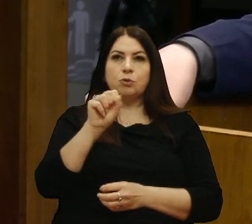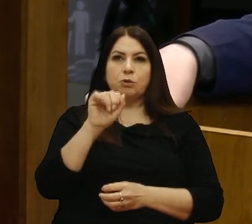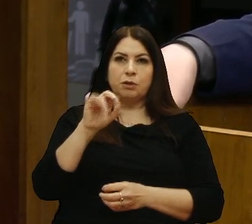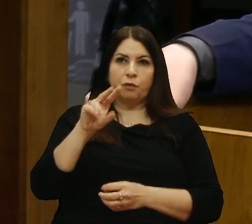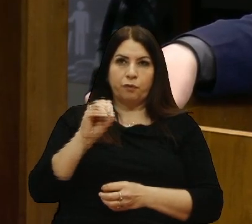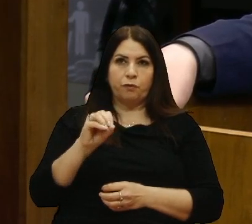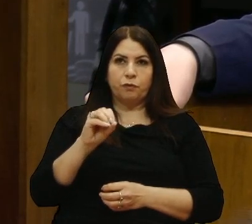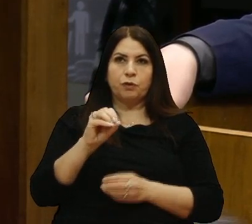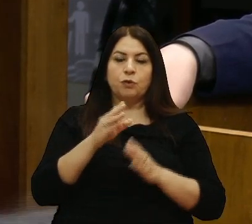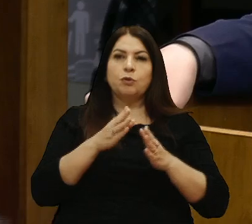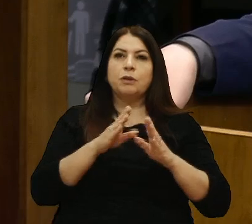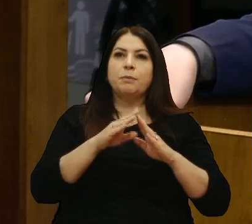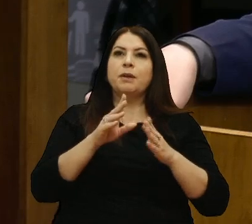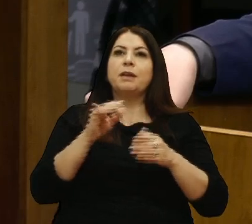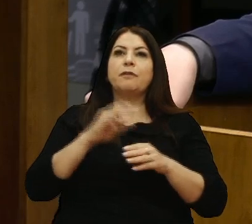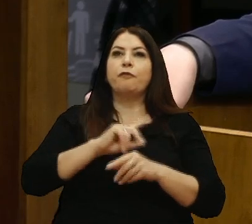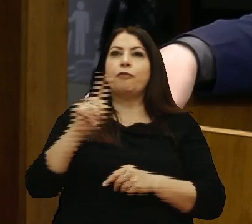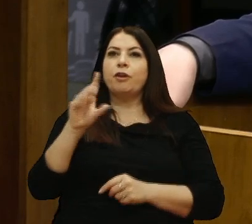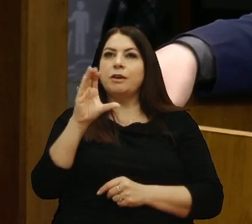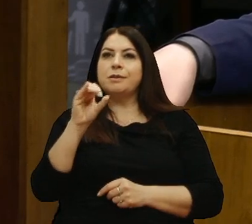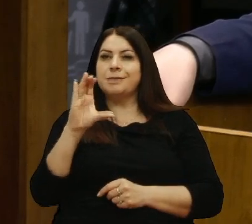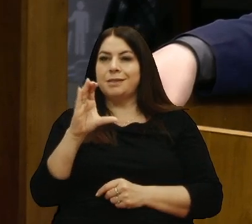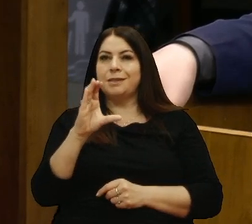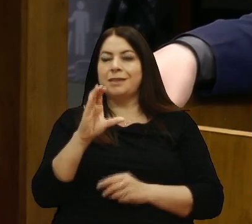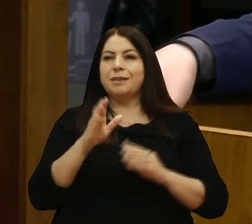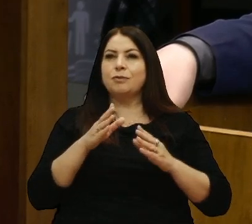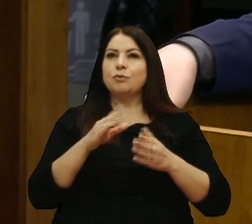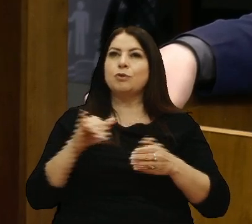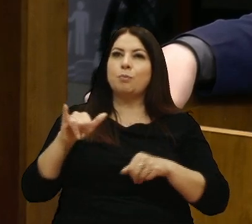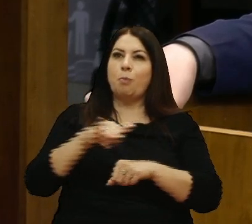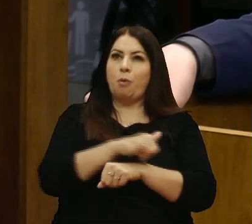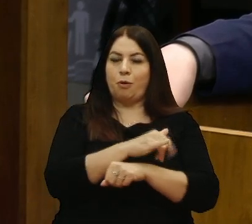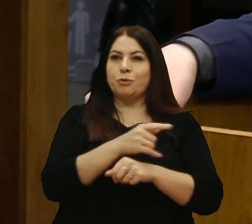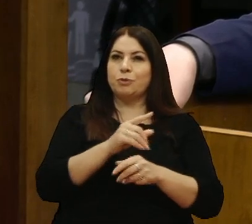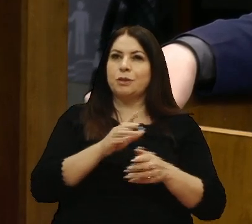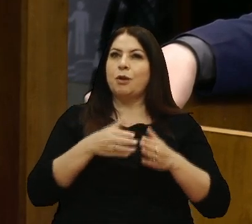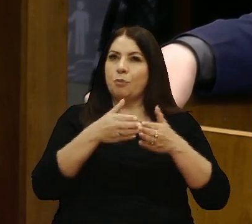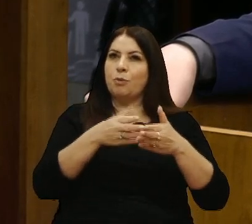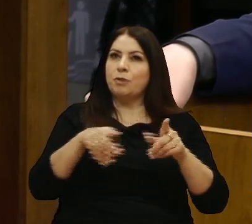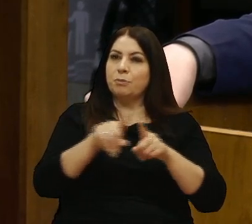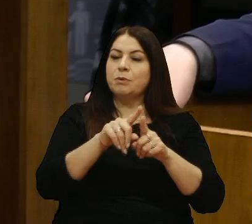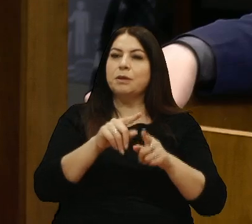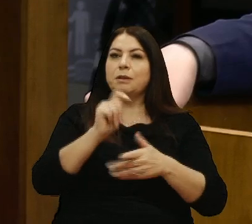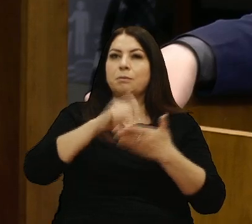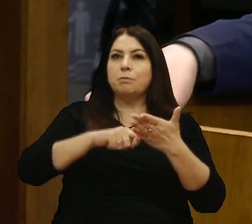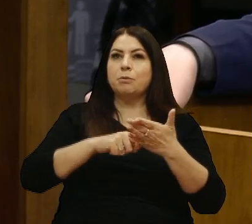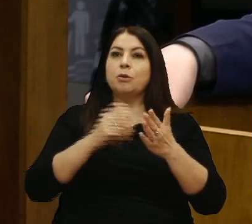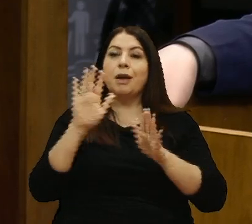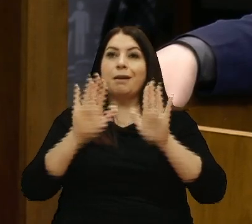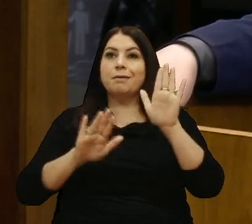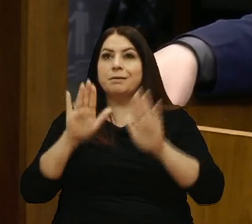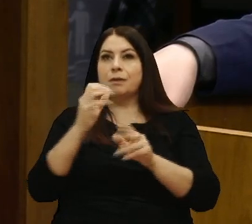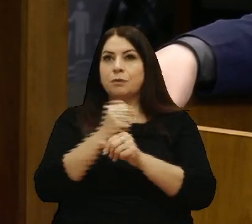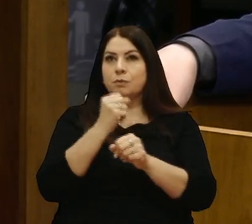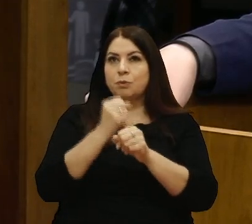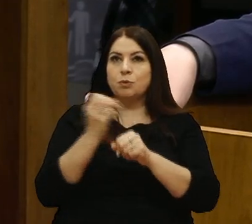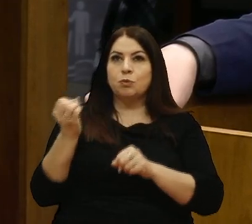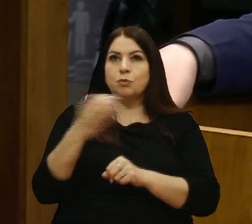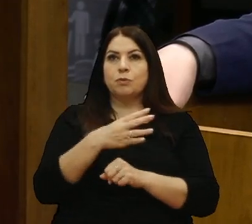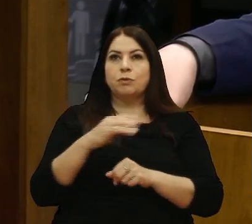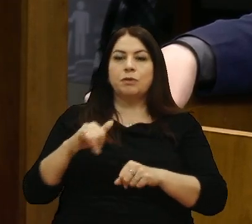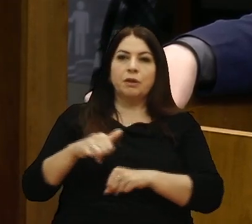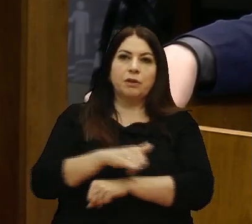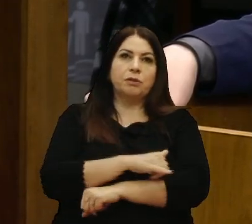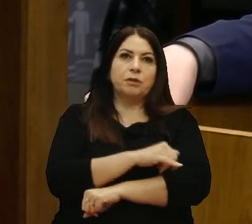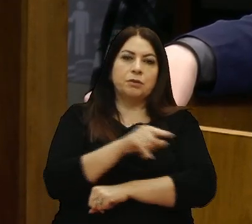dos Portos e Aeroportos, esteve na SIC para fazer a assinatura para que a prefeitura possa, então, licitar as obras do novo